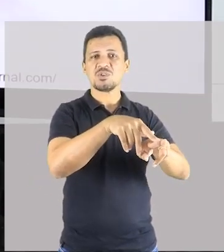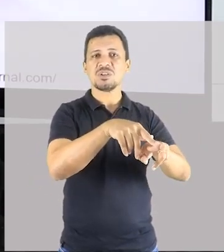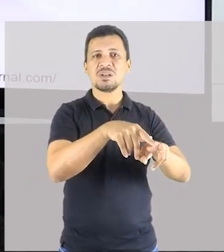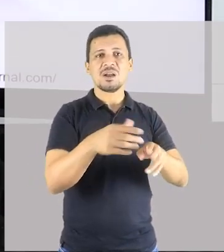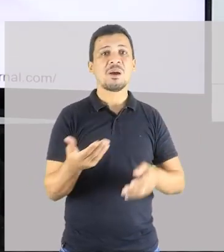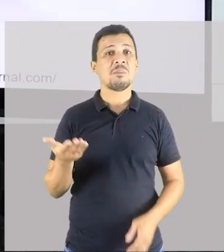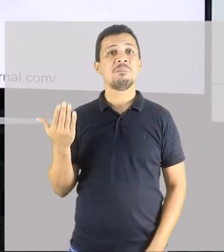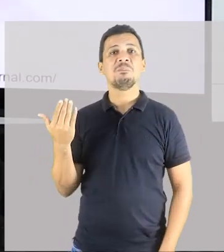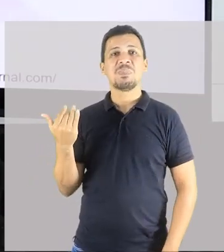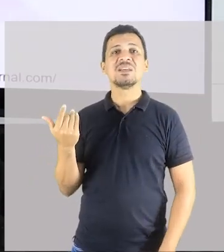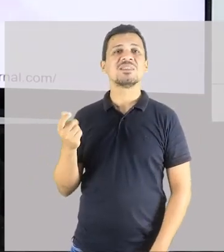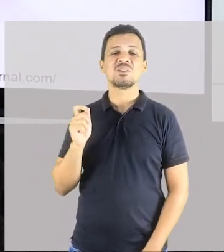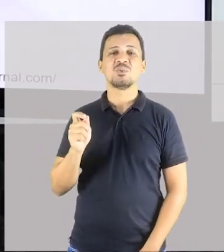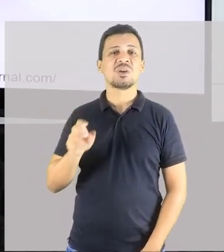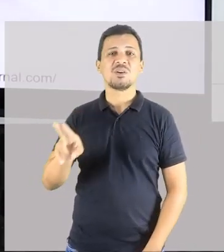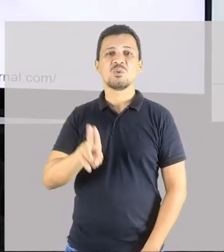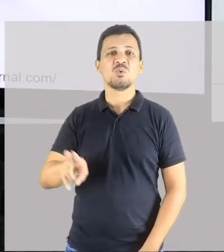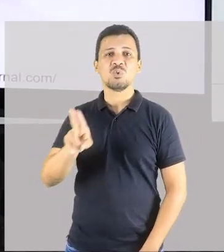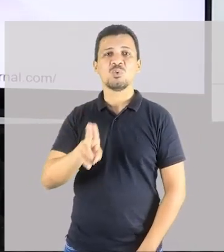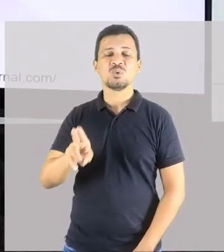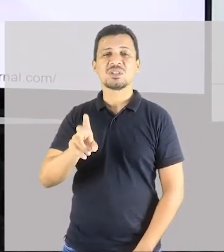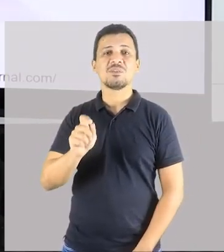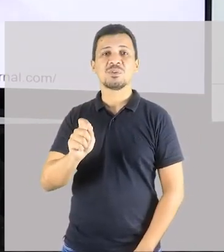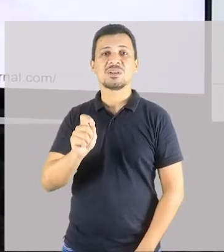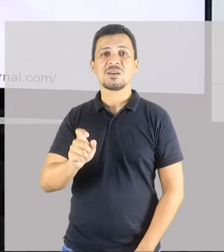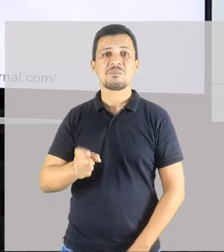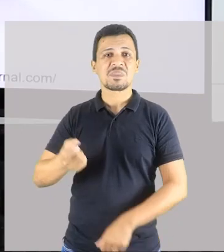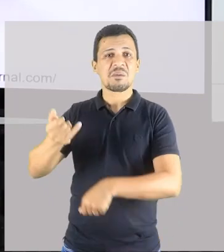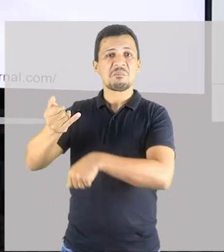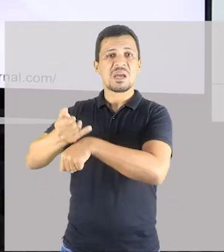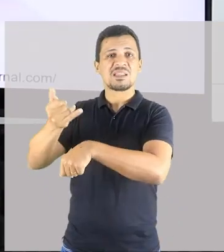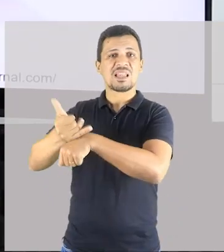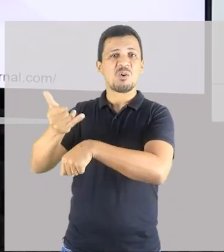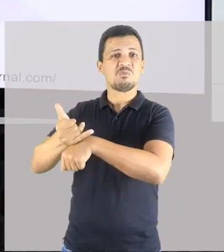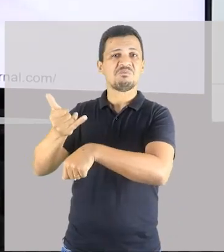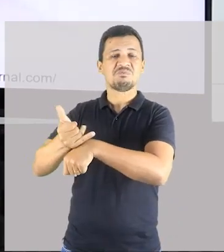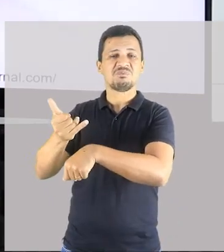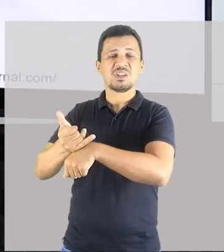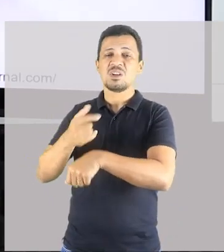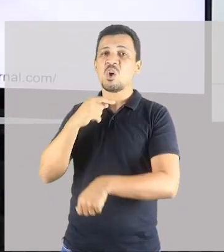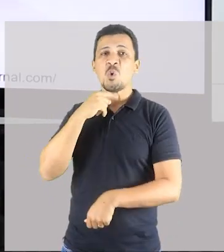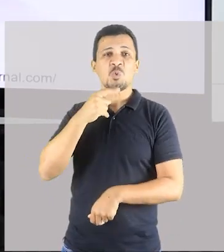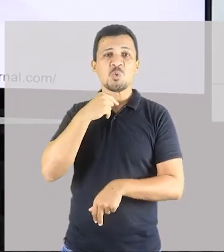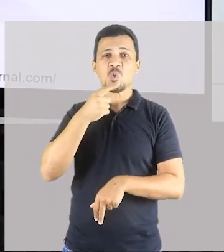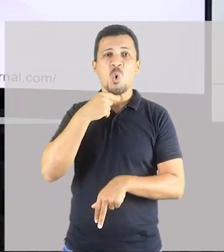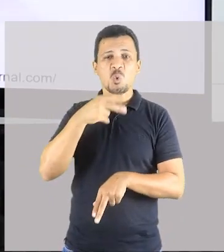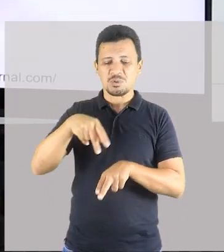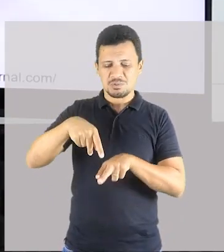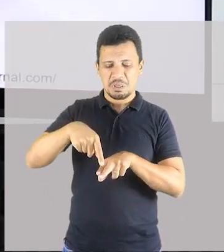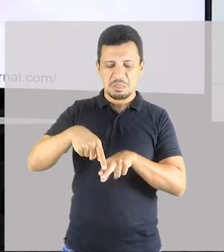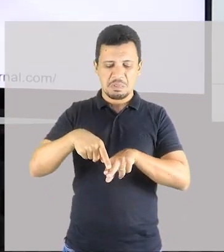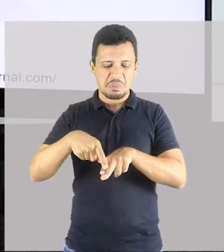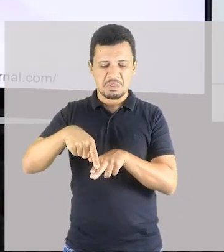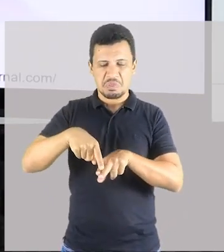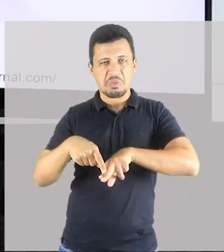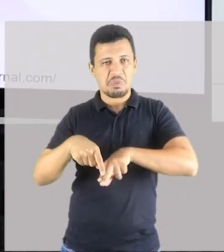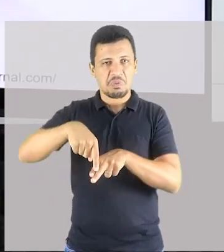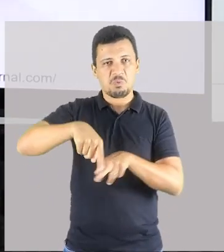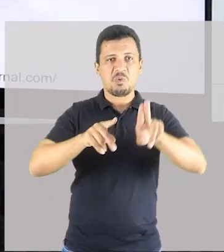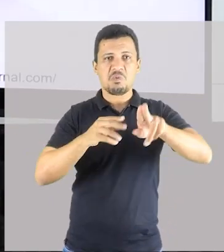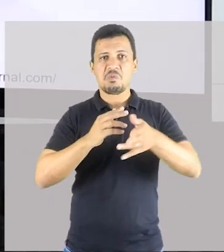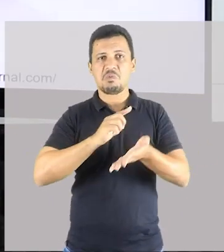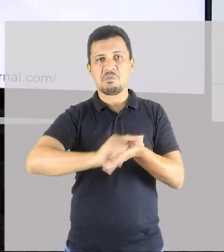com rodas, né, no início rodas de metal, que não dava essa aderência e não dava